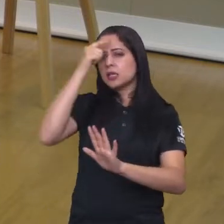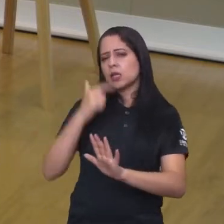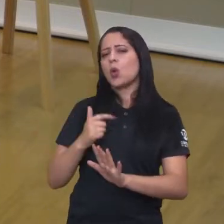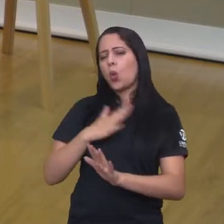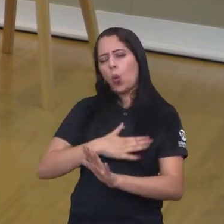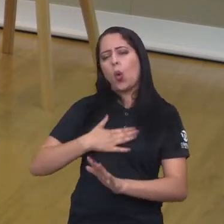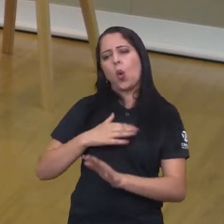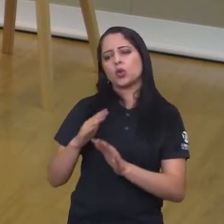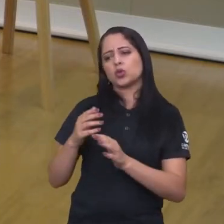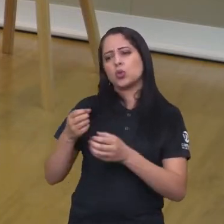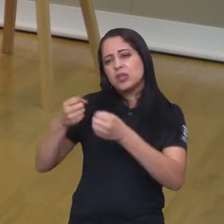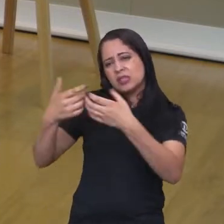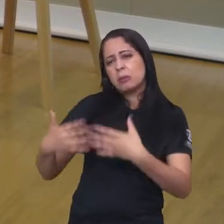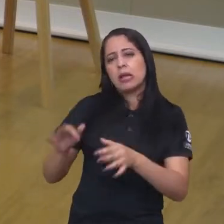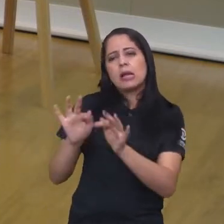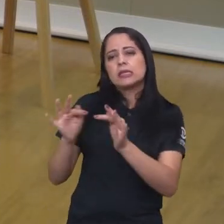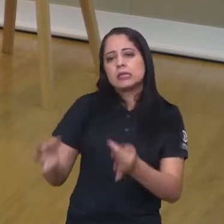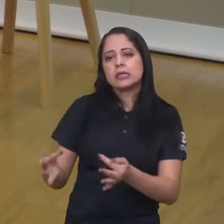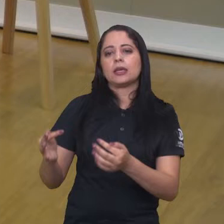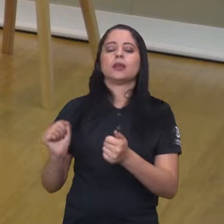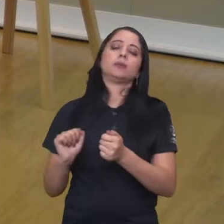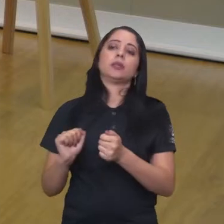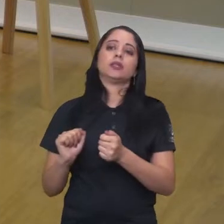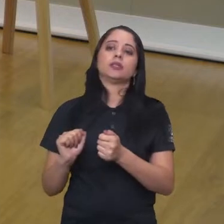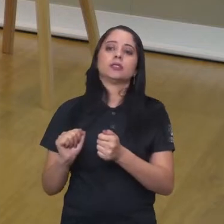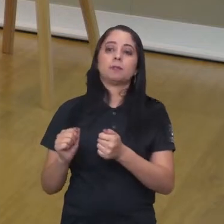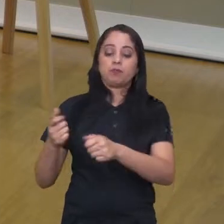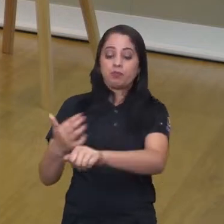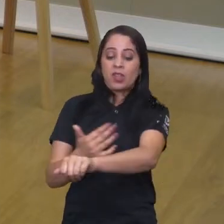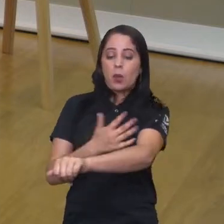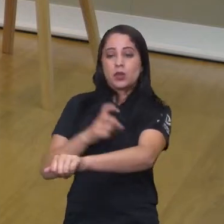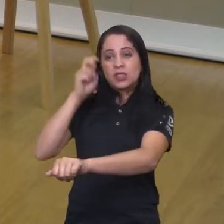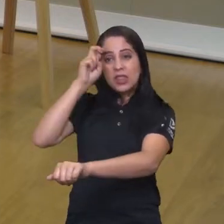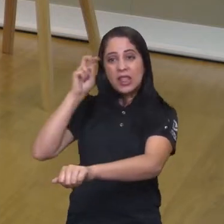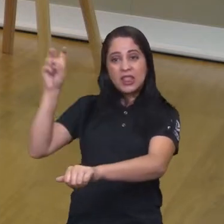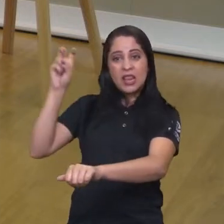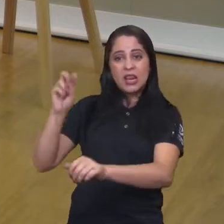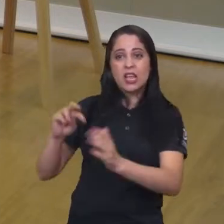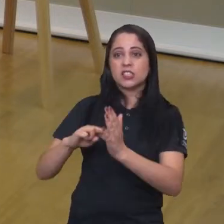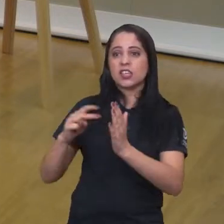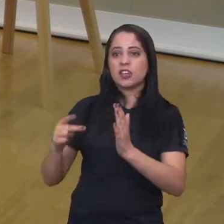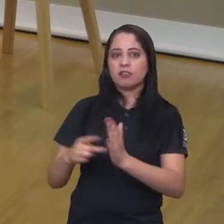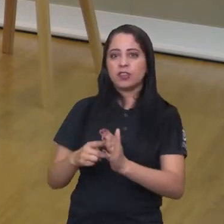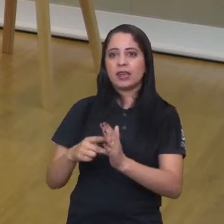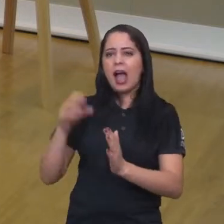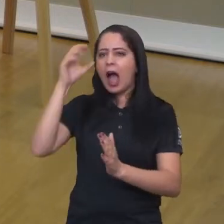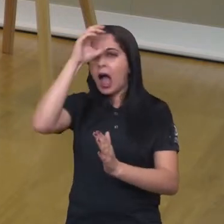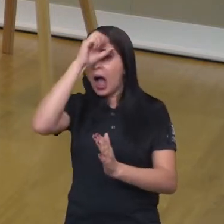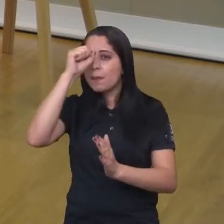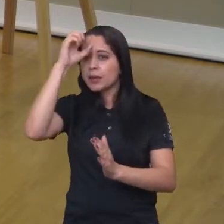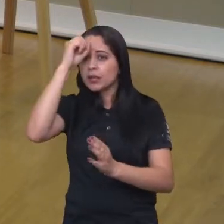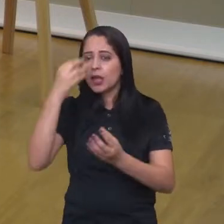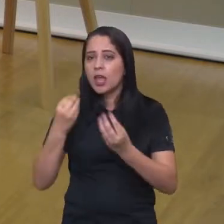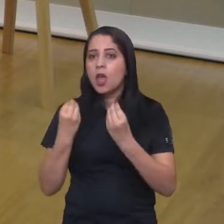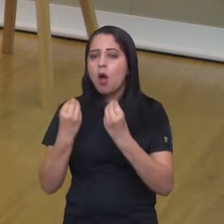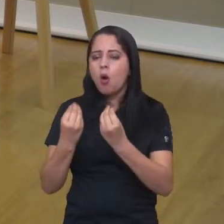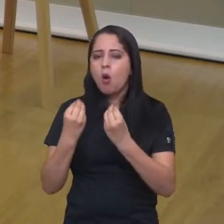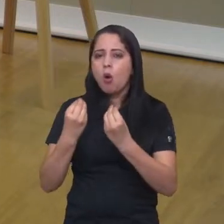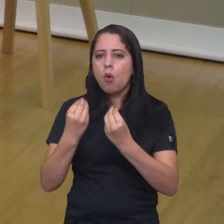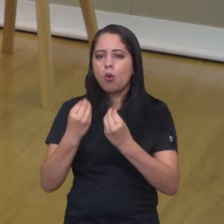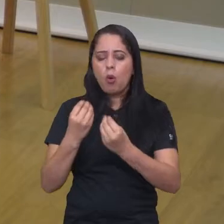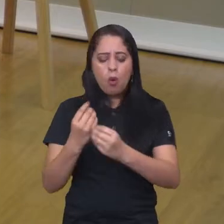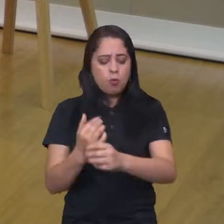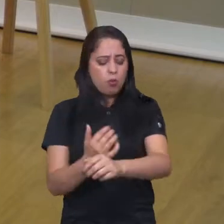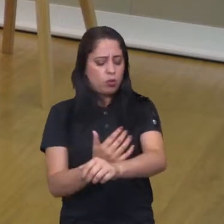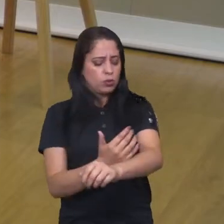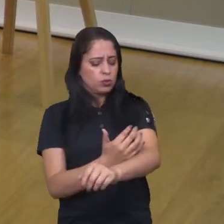trazer, para falar de uma forma bem simples, é que inteligência emocional é a gente aprender a lidar com os nossos sentimentos e com